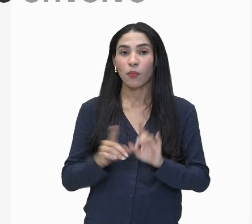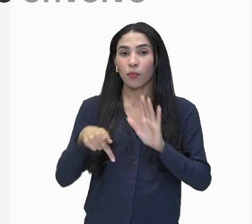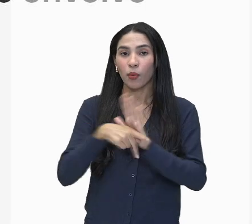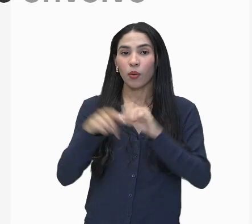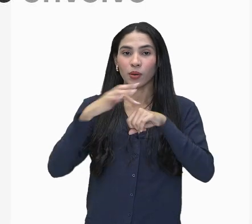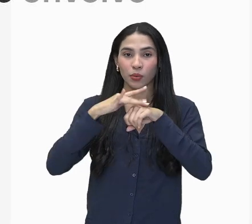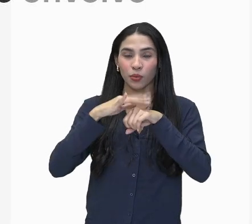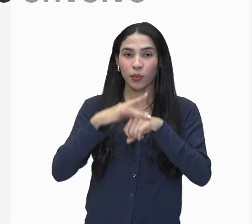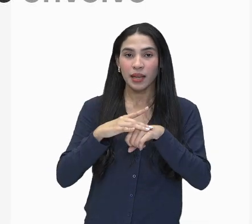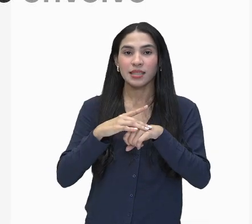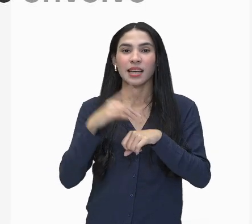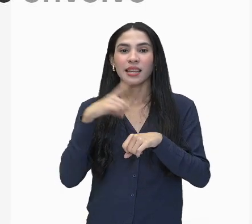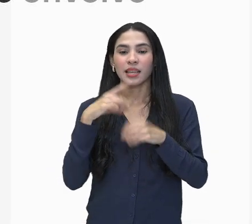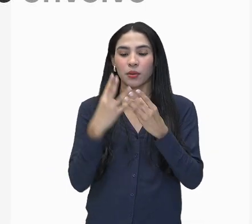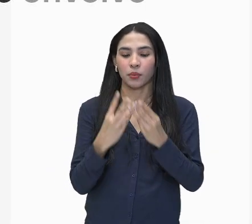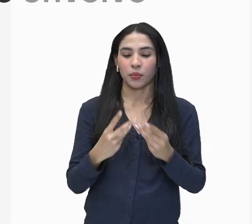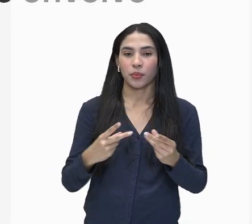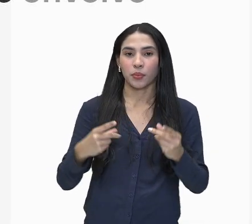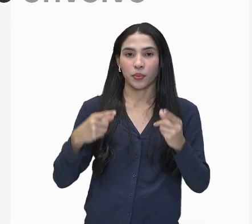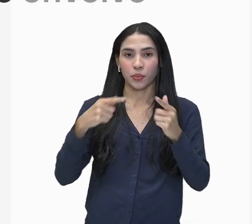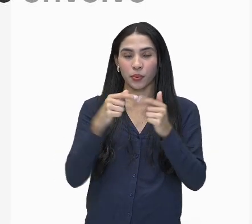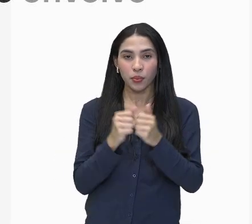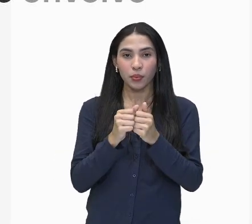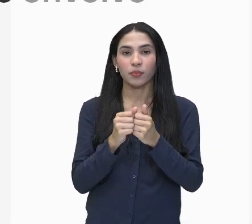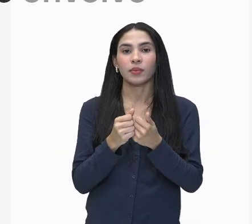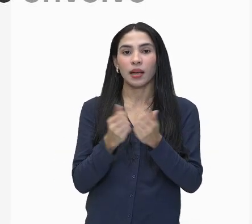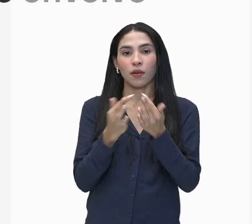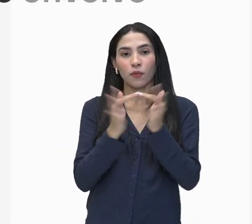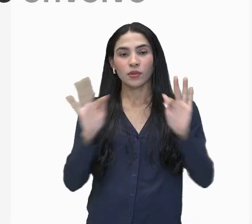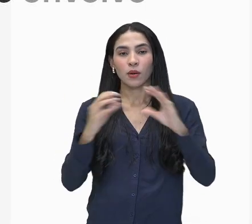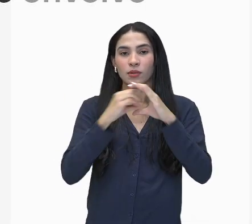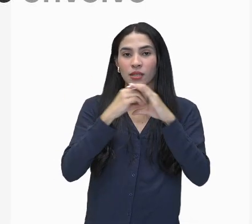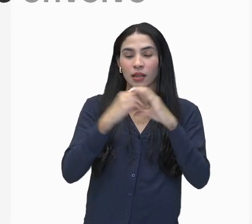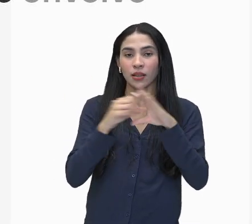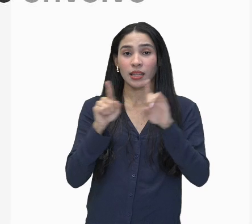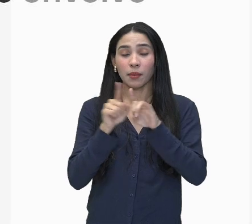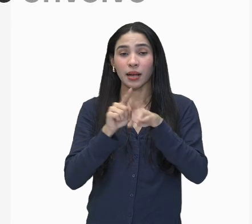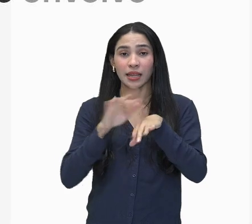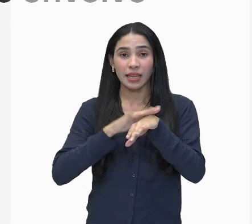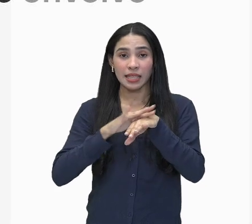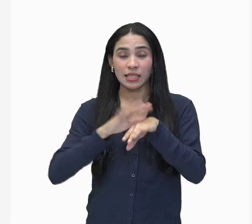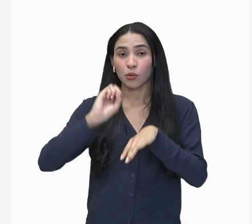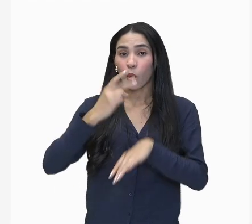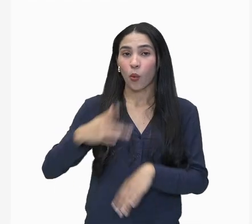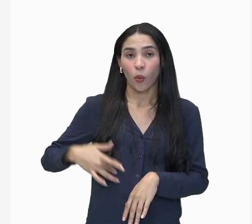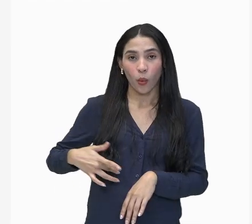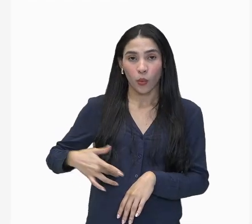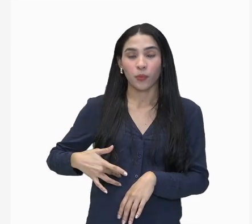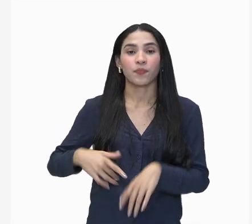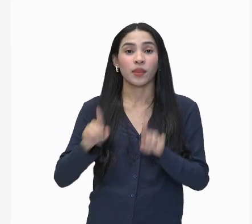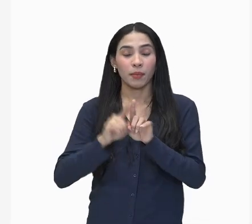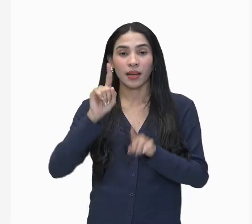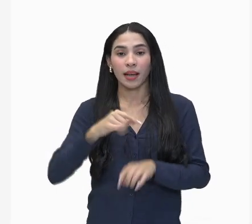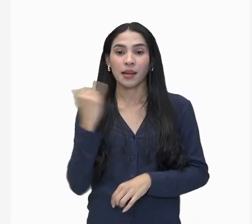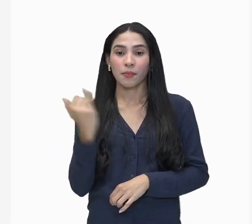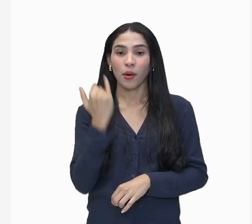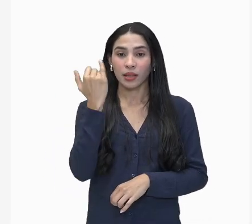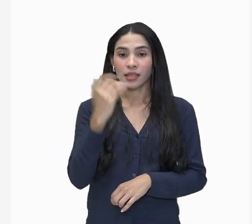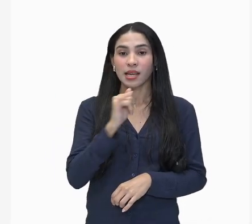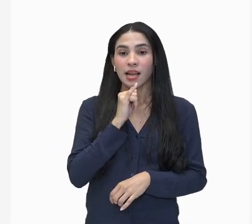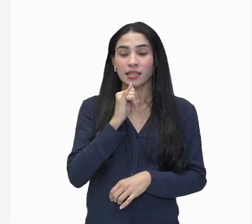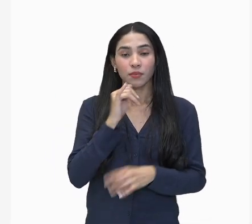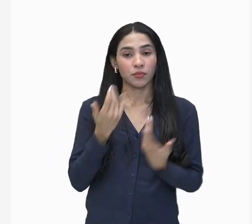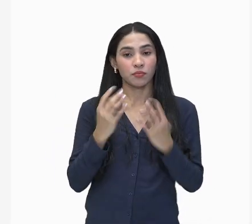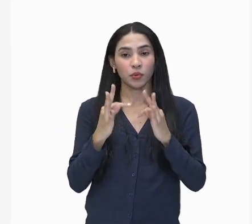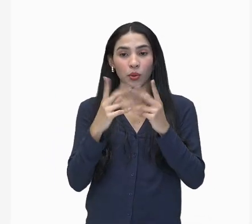a deterioração progressiva da função de células, tecidos ou órgãos. E vale ressaltar que, embora todas